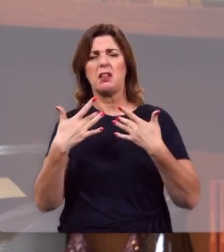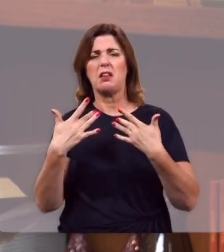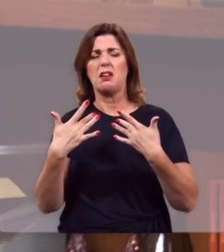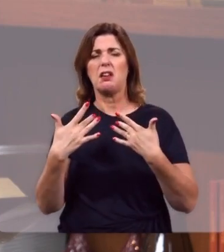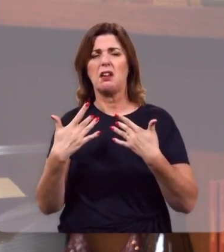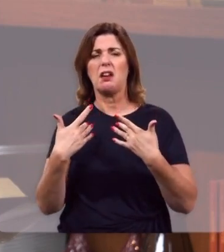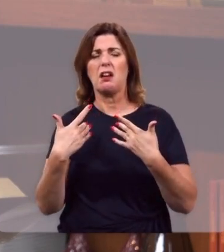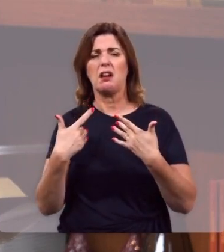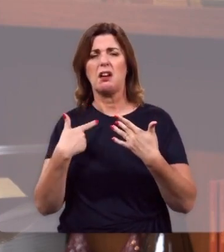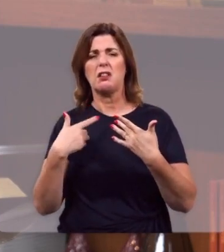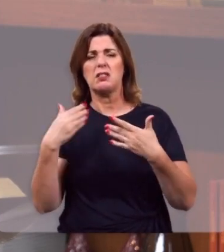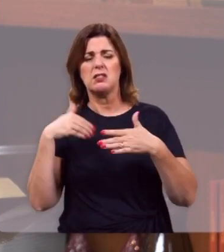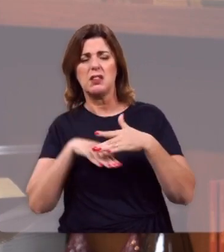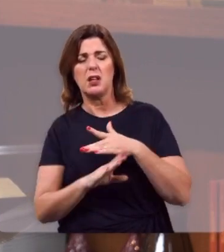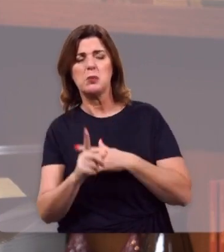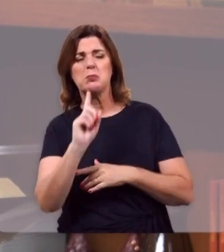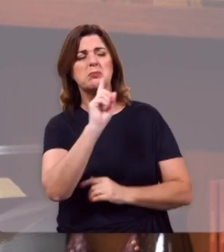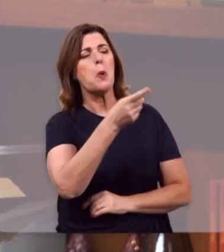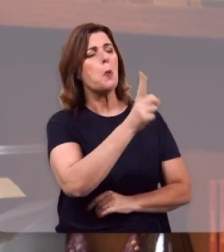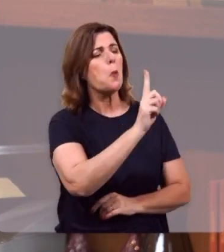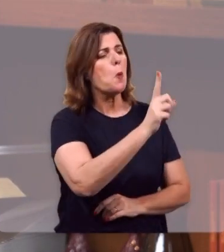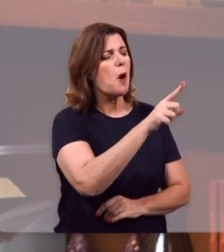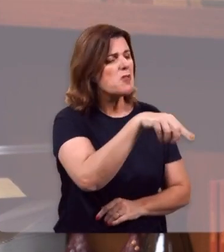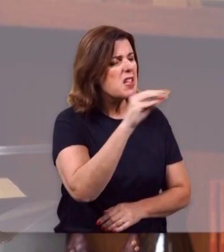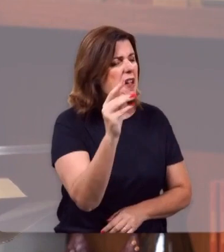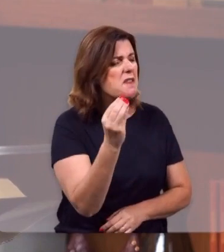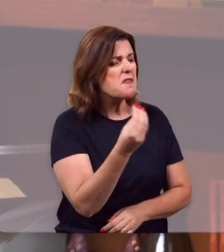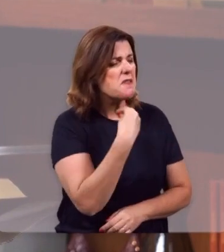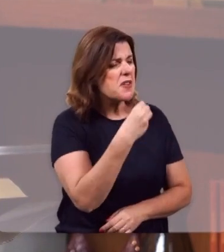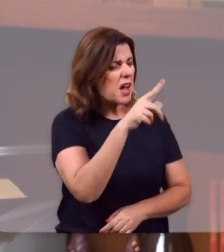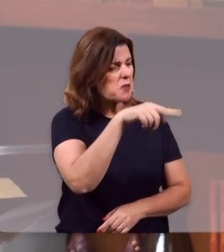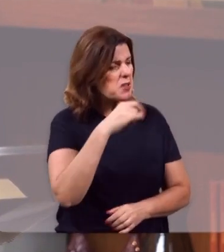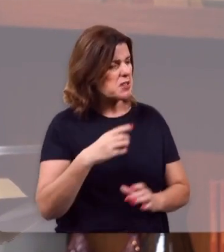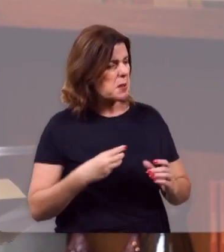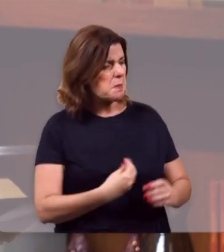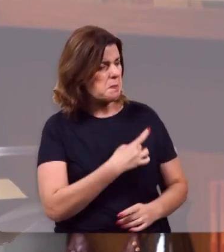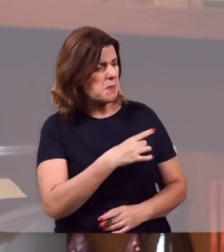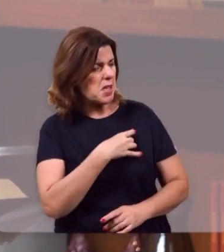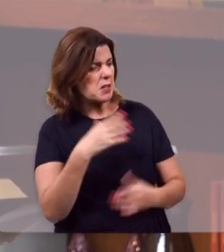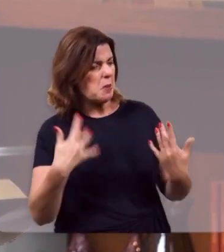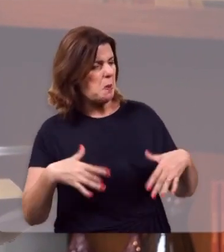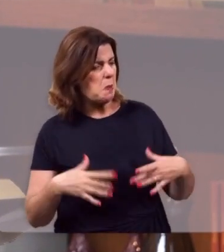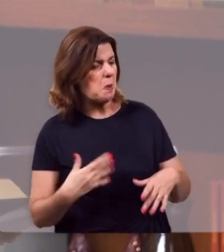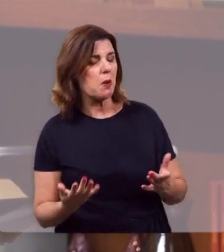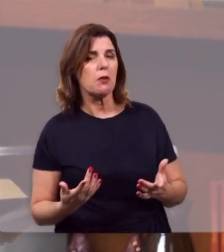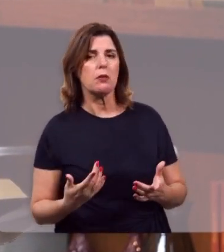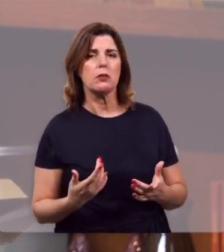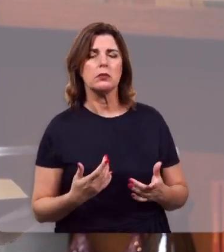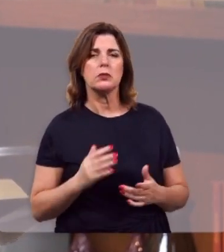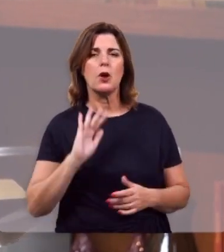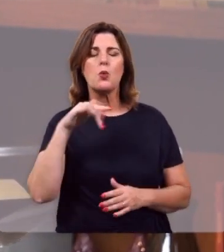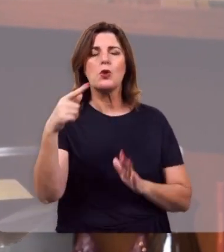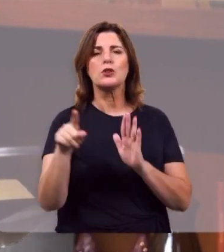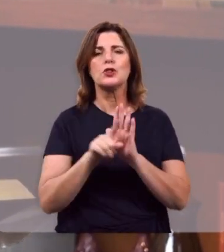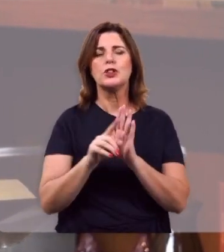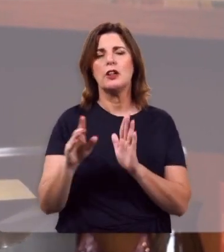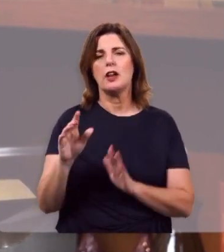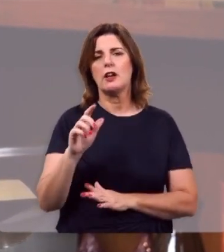pelo meio, ele vai botar o dedo no meu nariz e dizer que eu sou um fracasso, que eu sou um covarde. Quando ele chega na